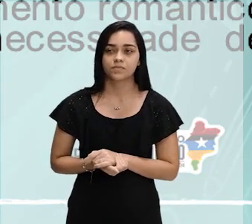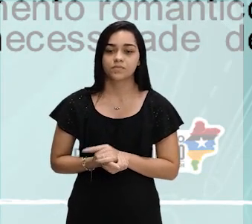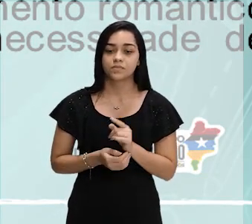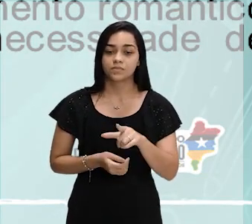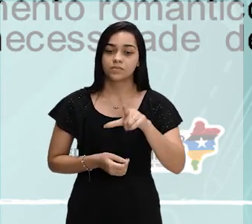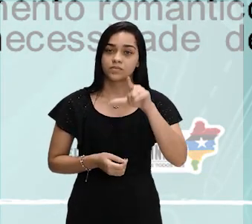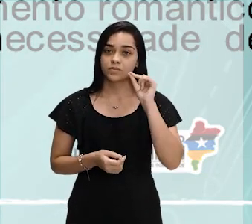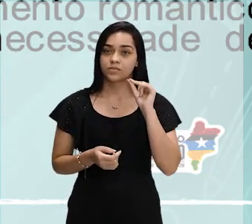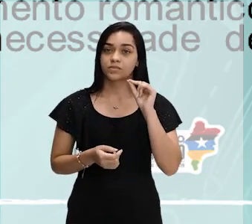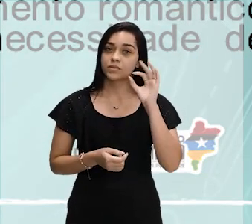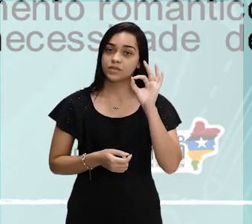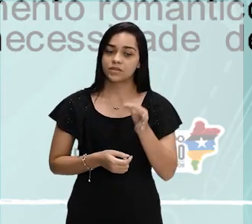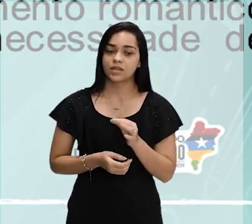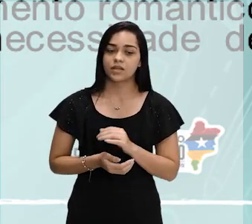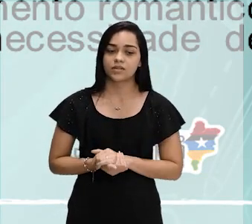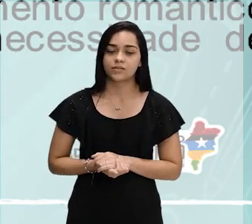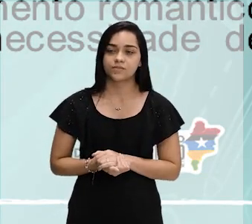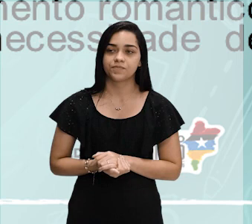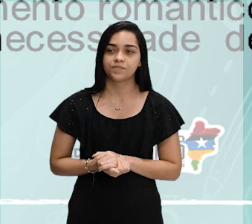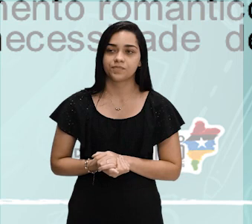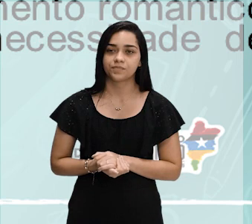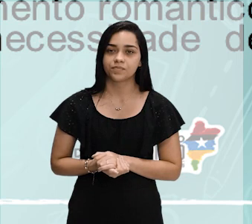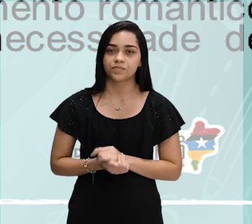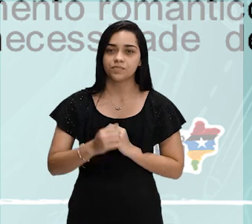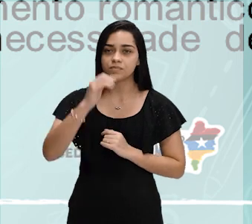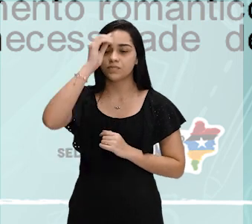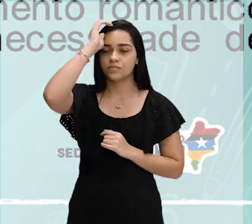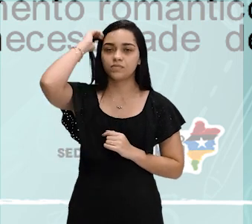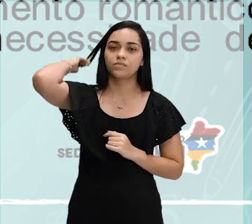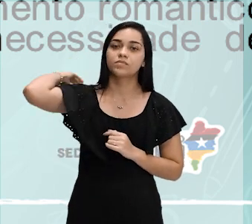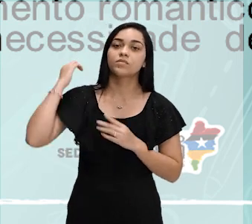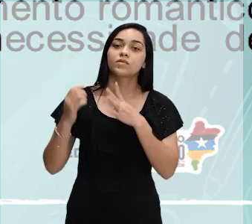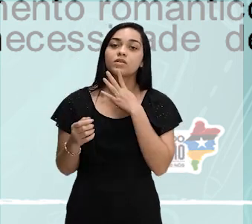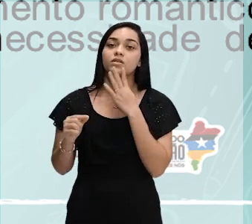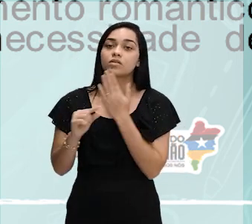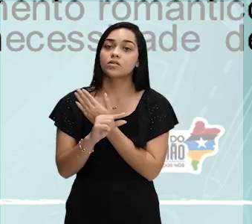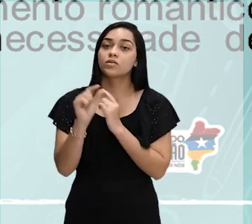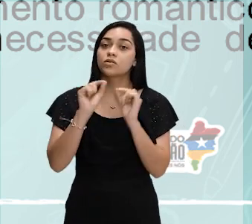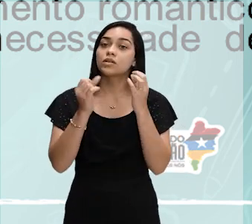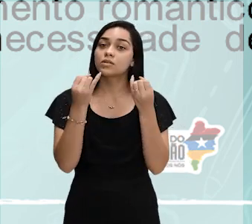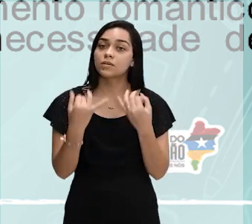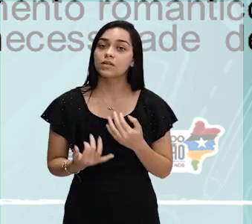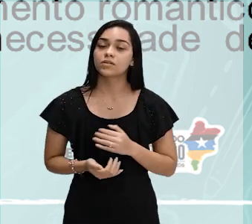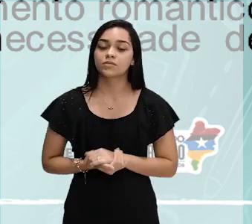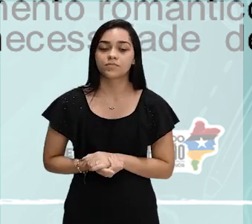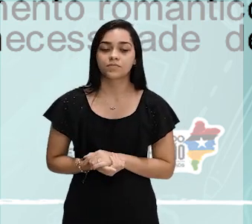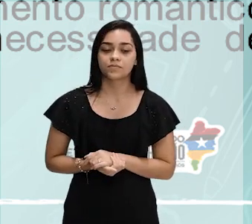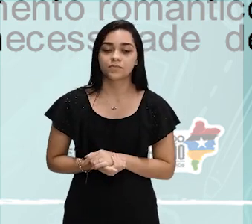Assinale a alternativa correta. Agora vocês têm que conhecer aí os autores e o que está dizendo. Olha só.